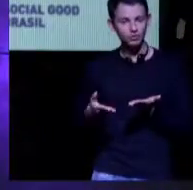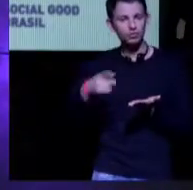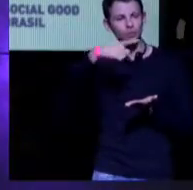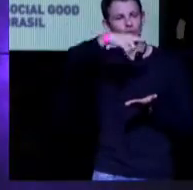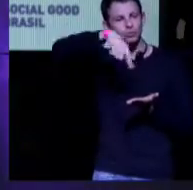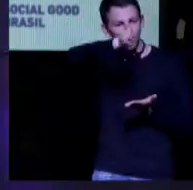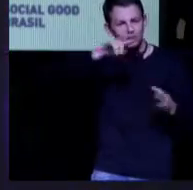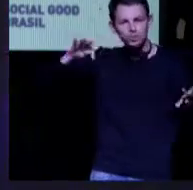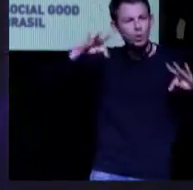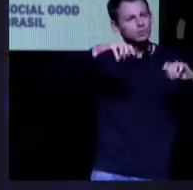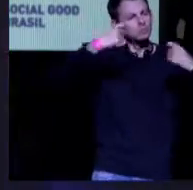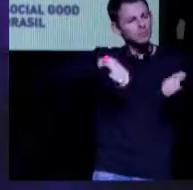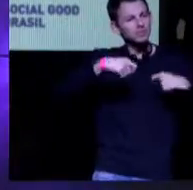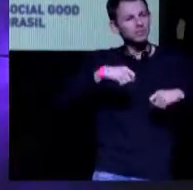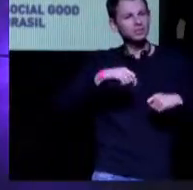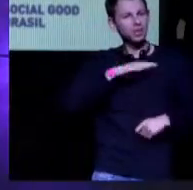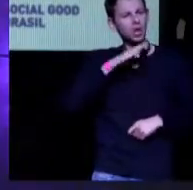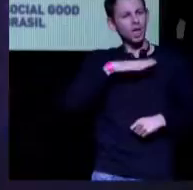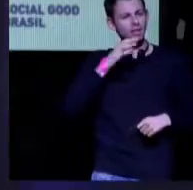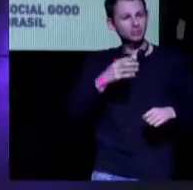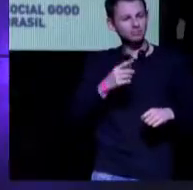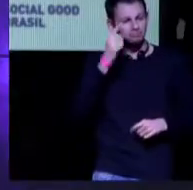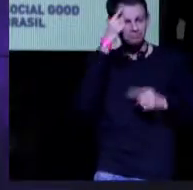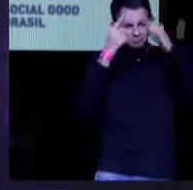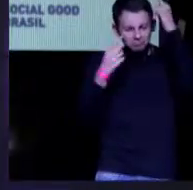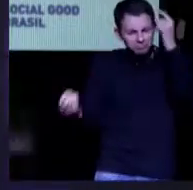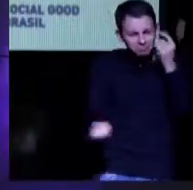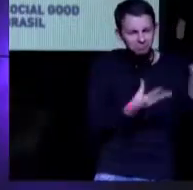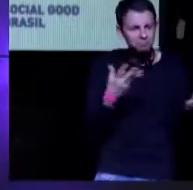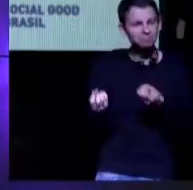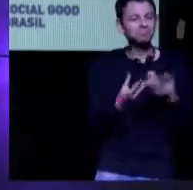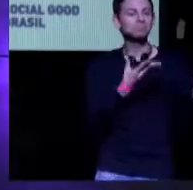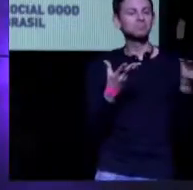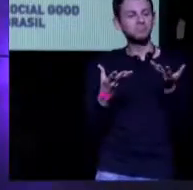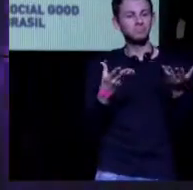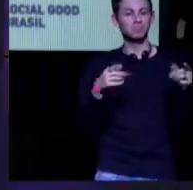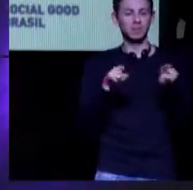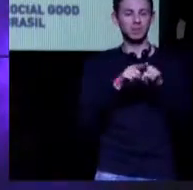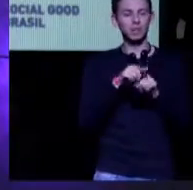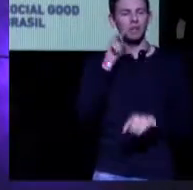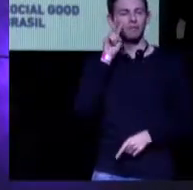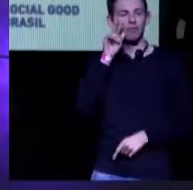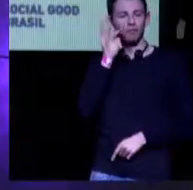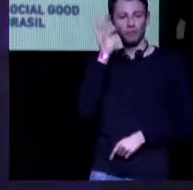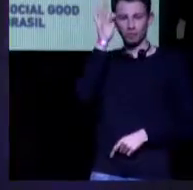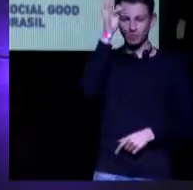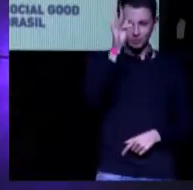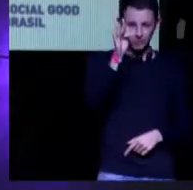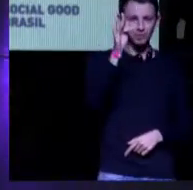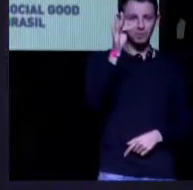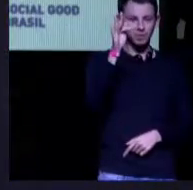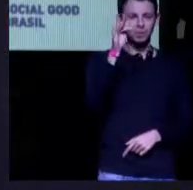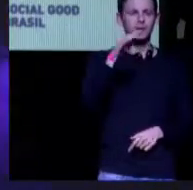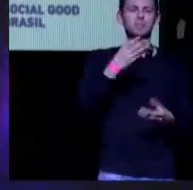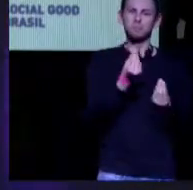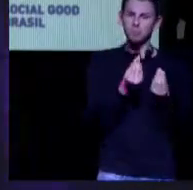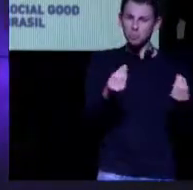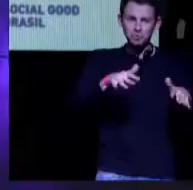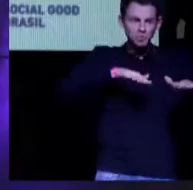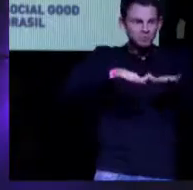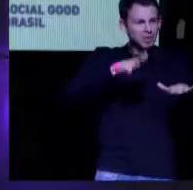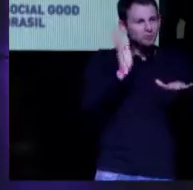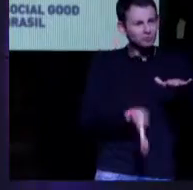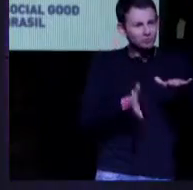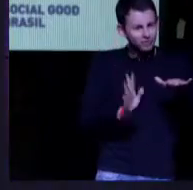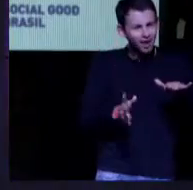inovadores escutando coração de dentro para fora olhando para o futuro e para tantos movimentos bacanas que já